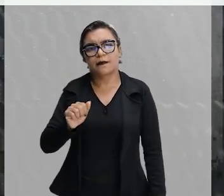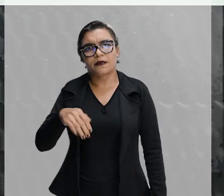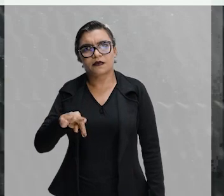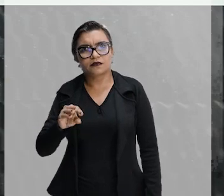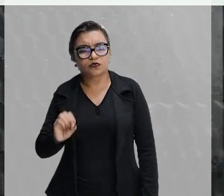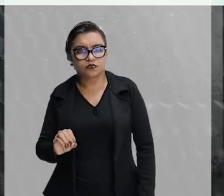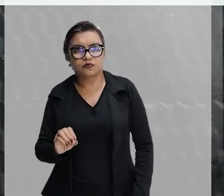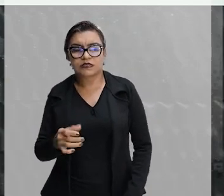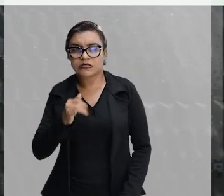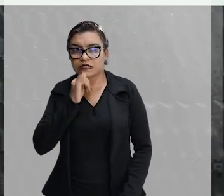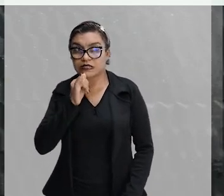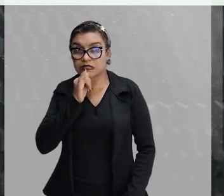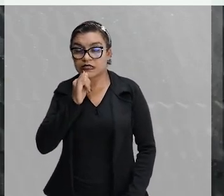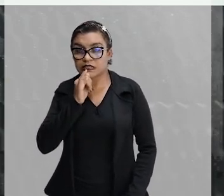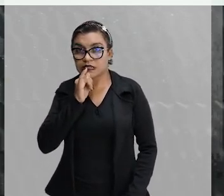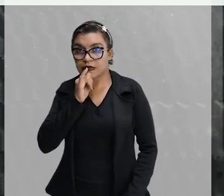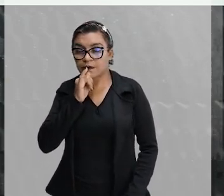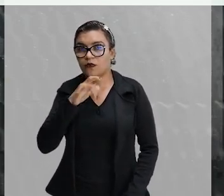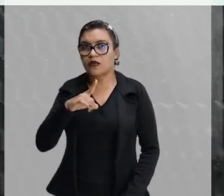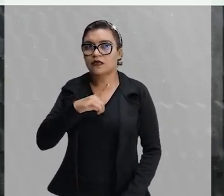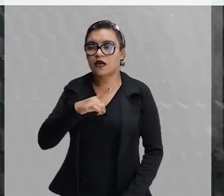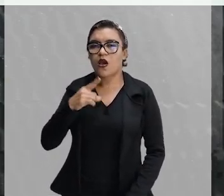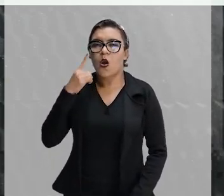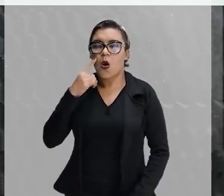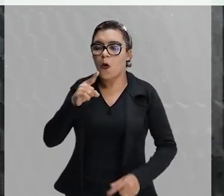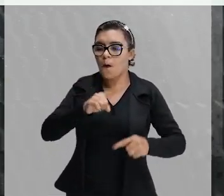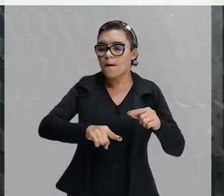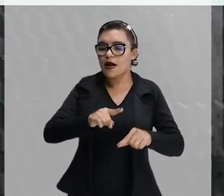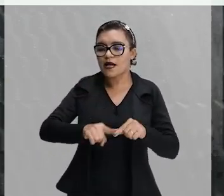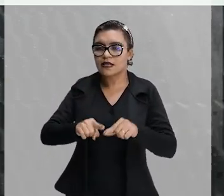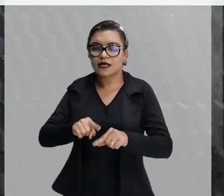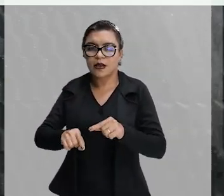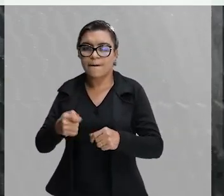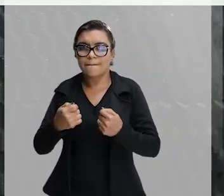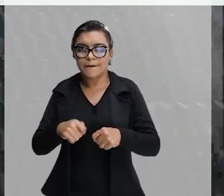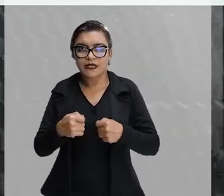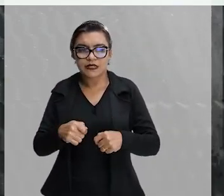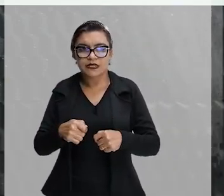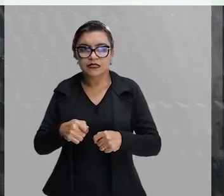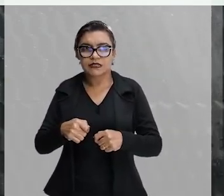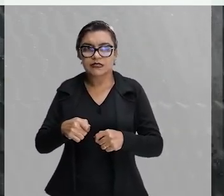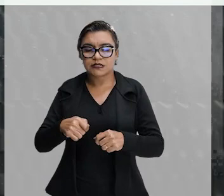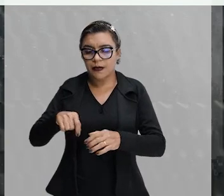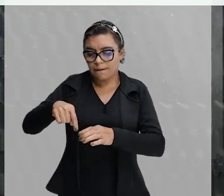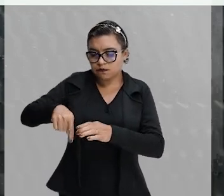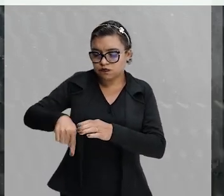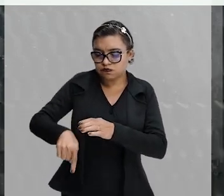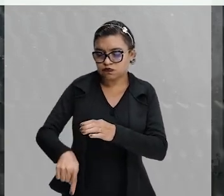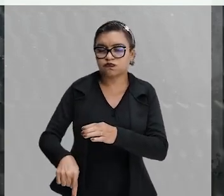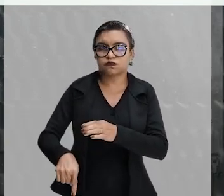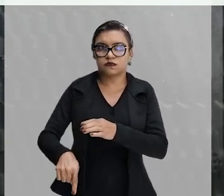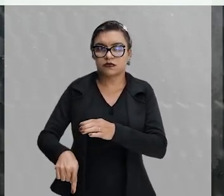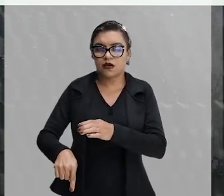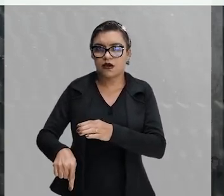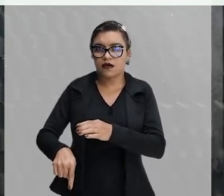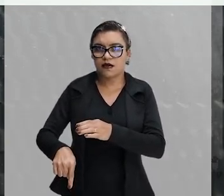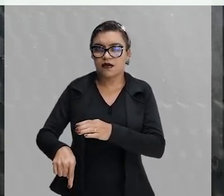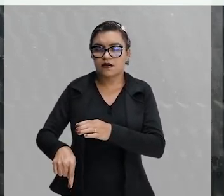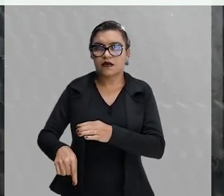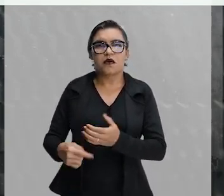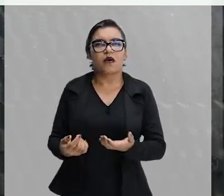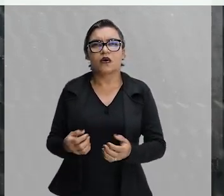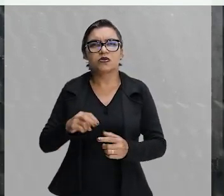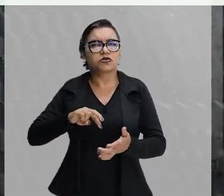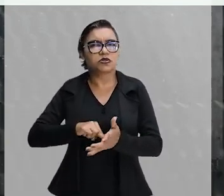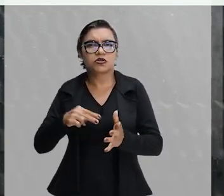ele vai ser aterrado, ok? Então existe aqui um aterramento a este condutor, certo? O que é o